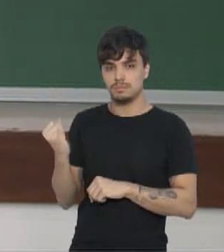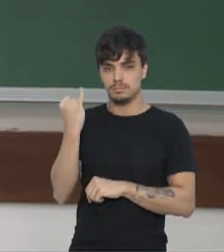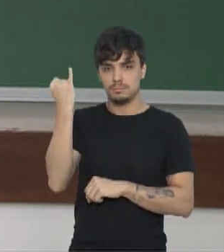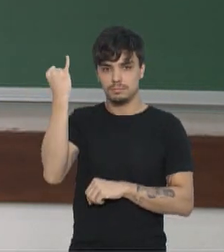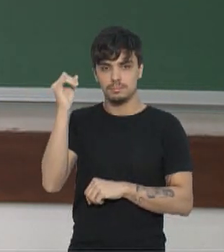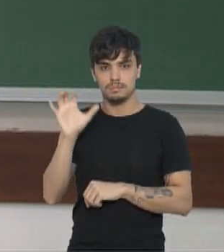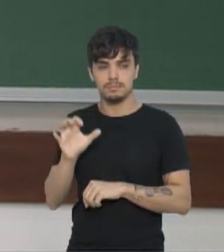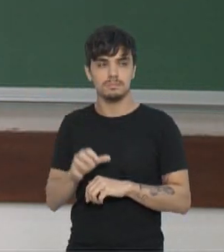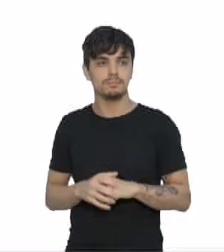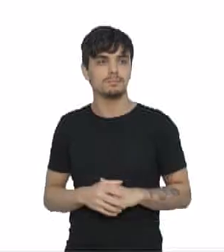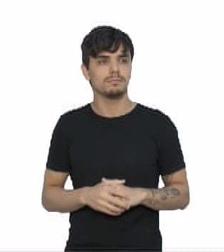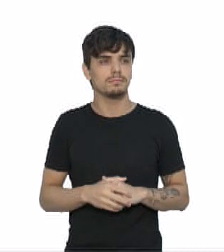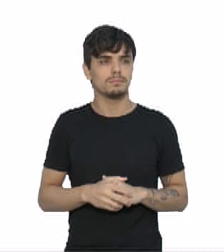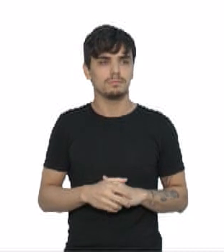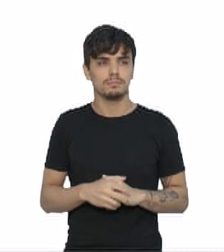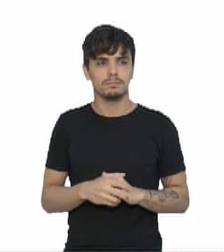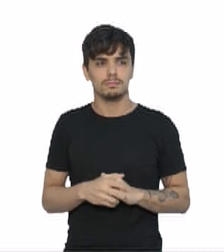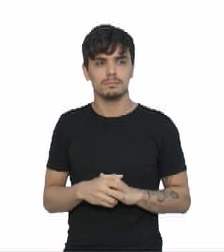importante nisso.